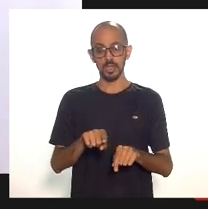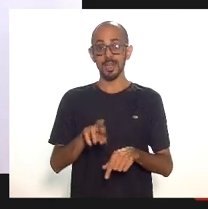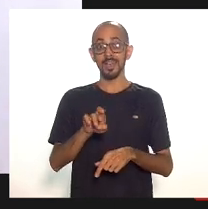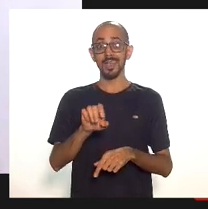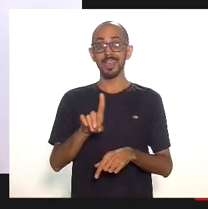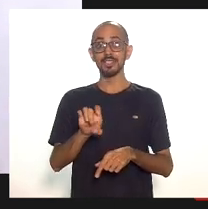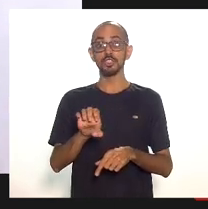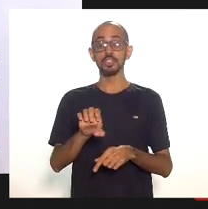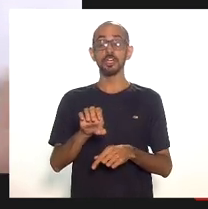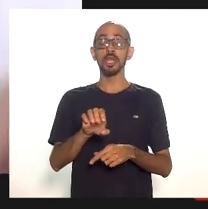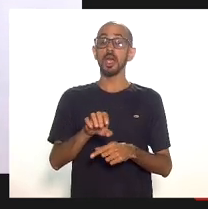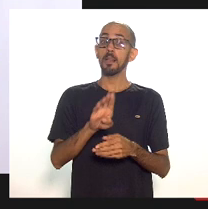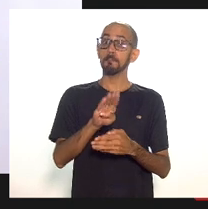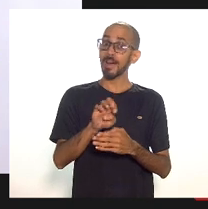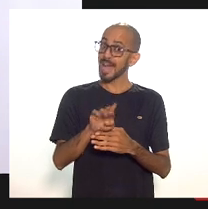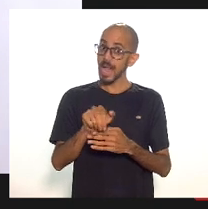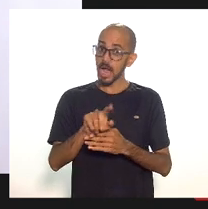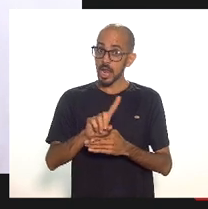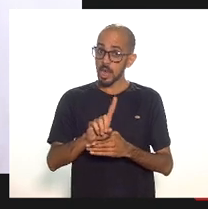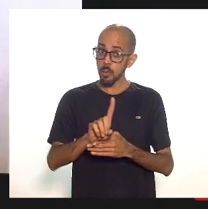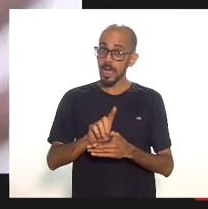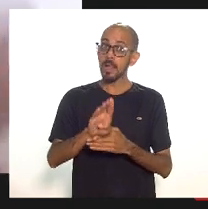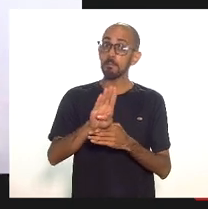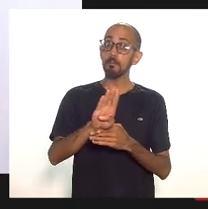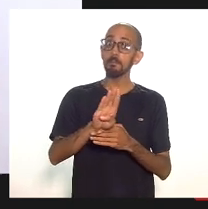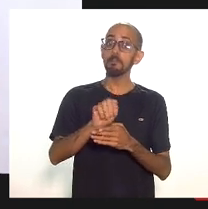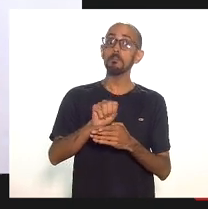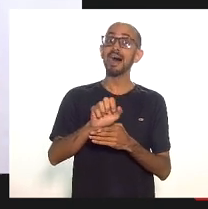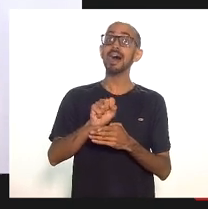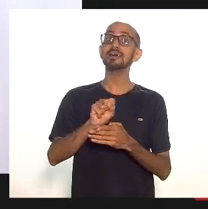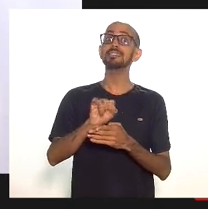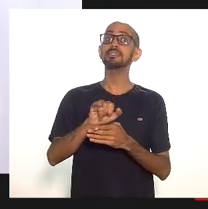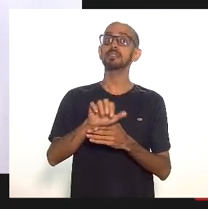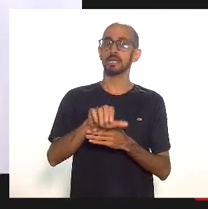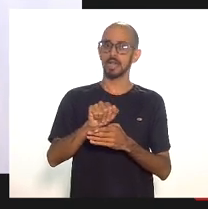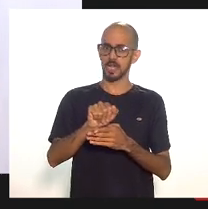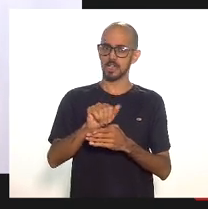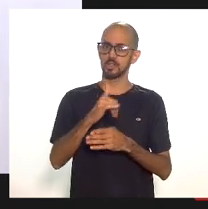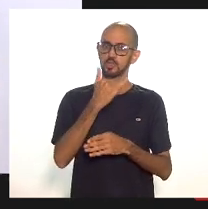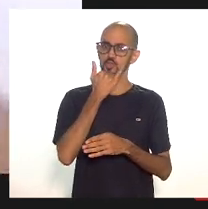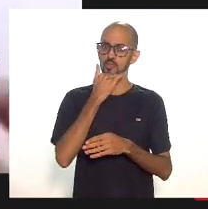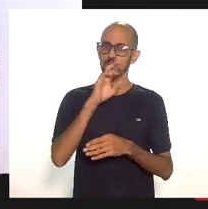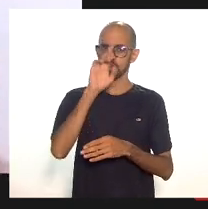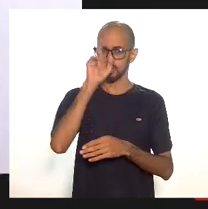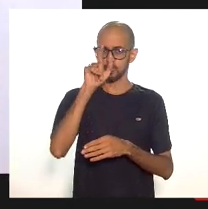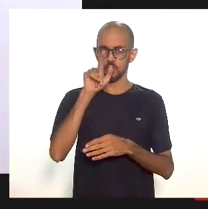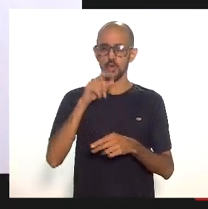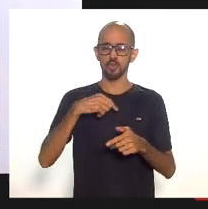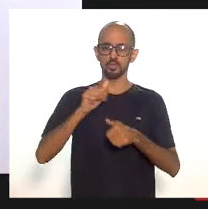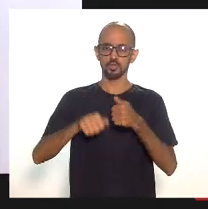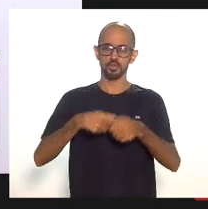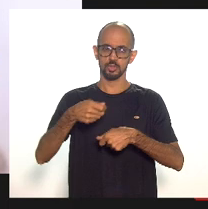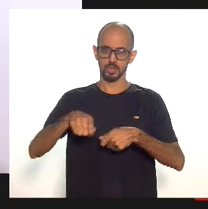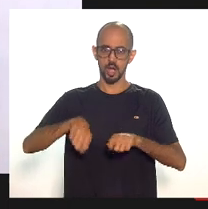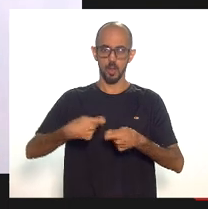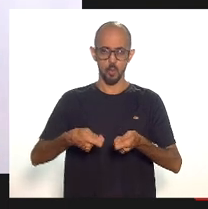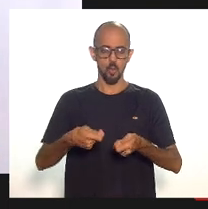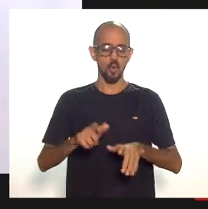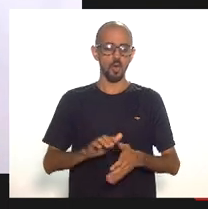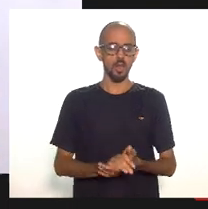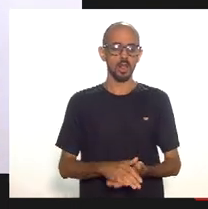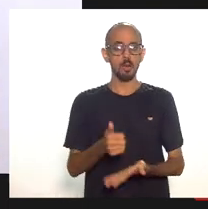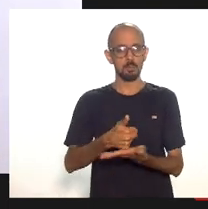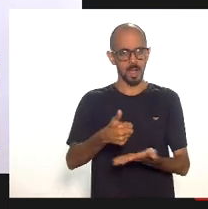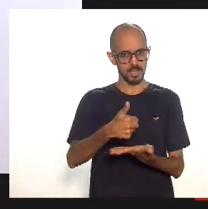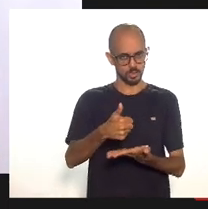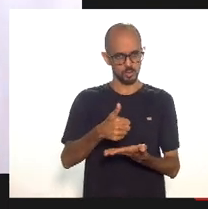clínicas de família, também os profissionais estão cansados de trabalhar. Tem que ter uma renovação, uma injeção